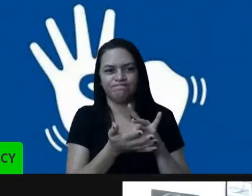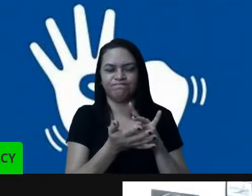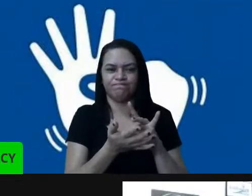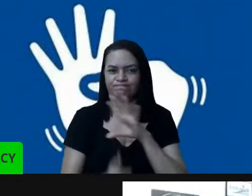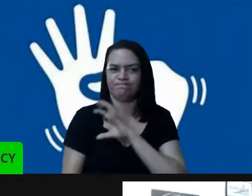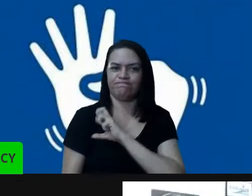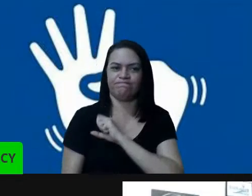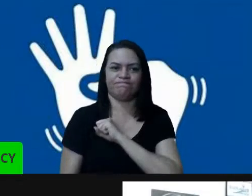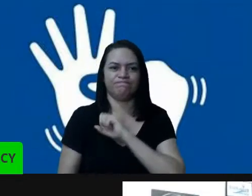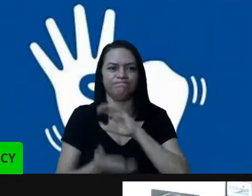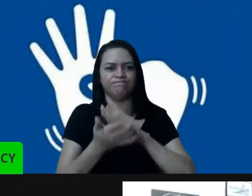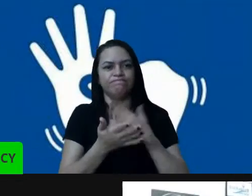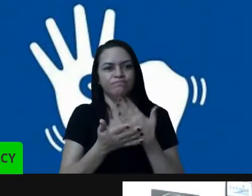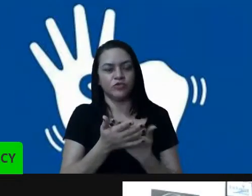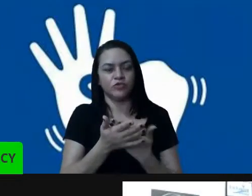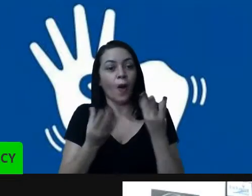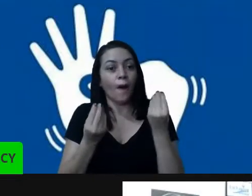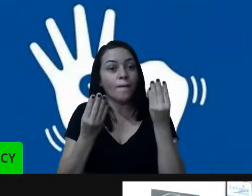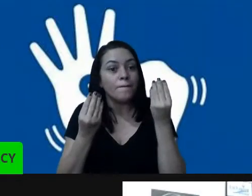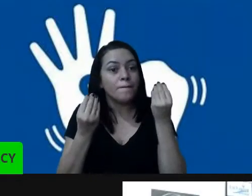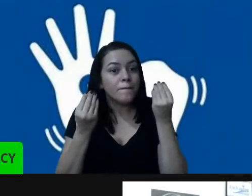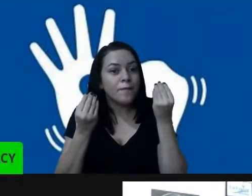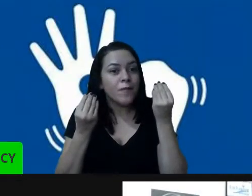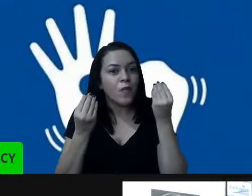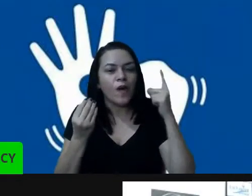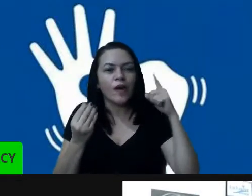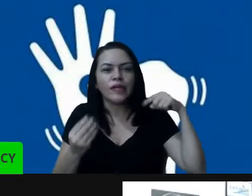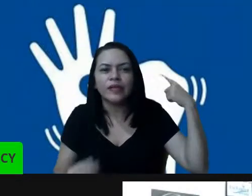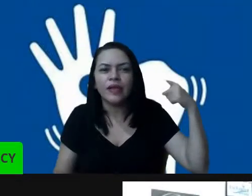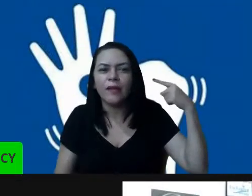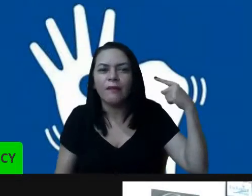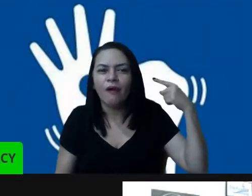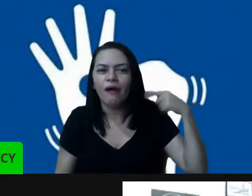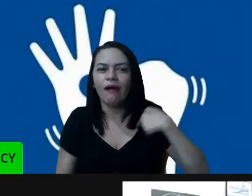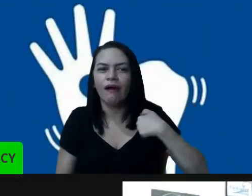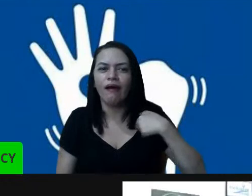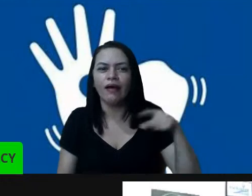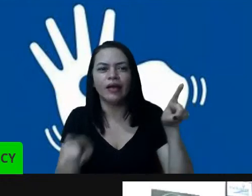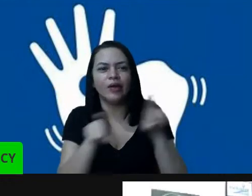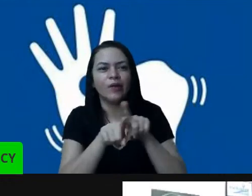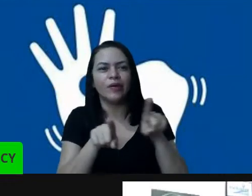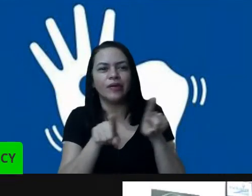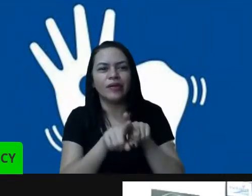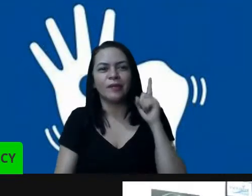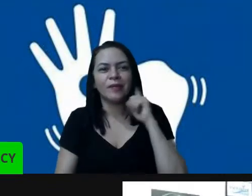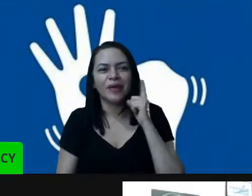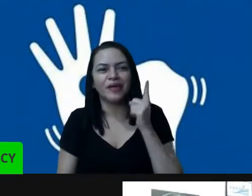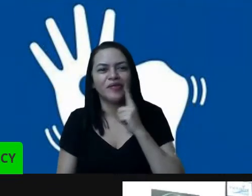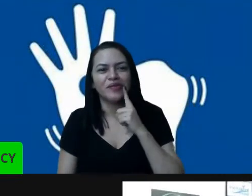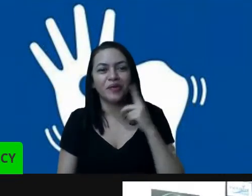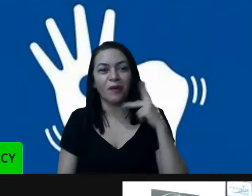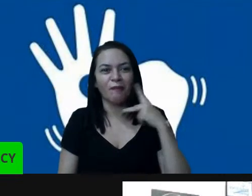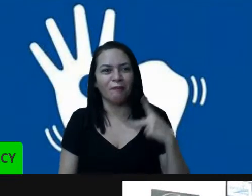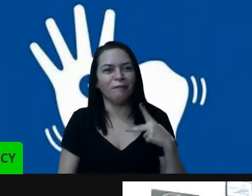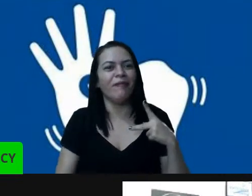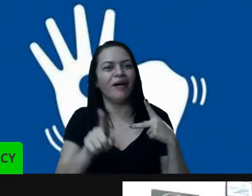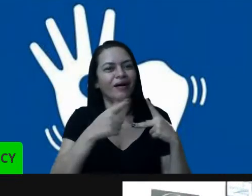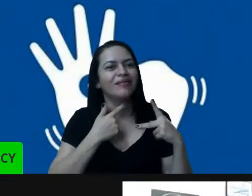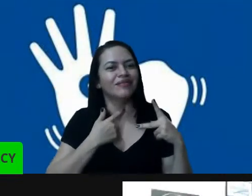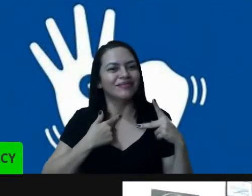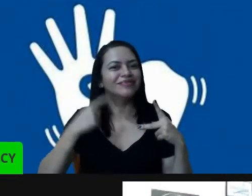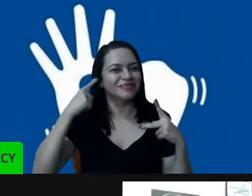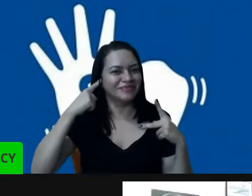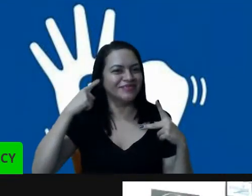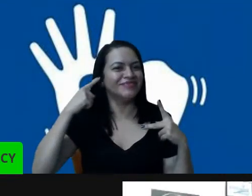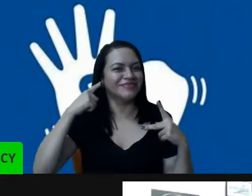muito depois que eu fui me tocar, que eu sou surdo de um lado, né? Então, o Paulo é doido para me deixar surdo logo do outro, que é para me ficar surdo de